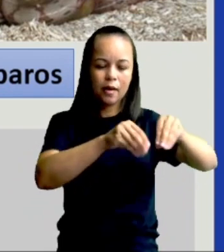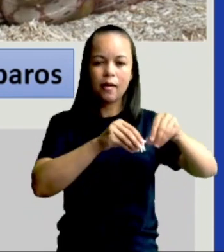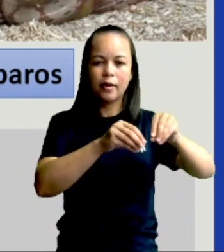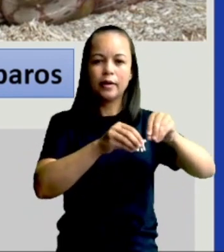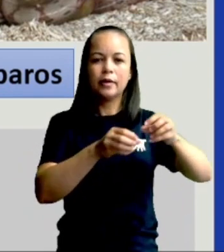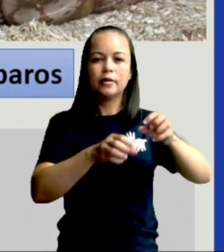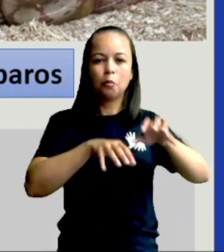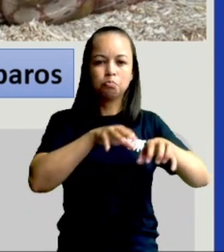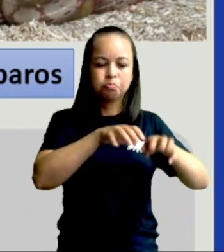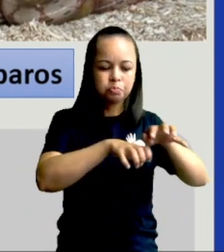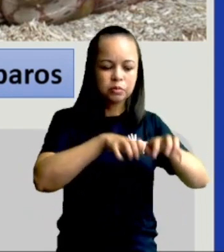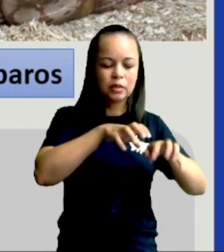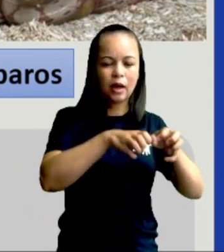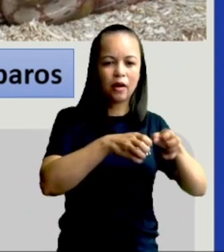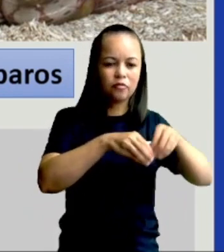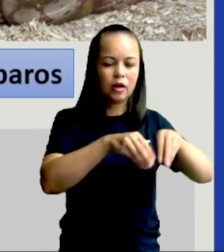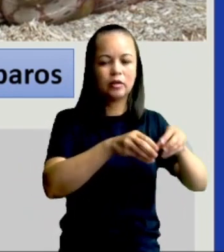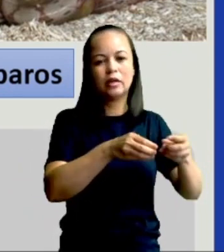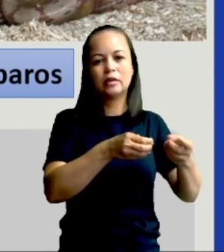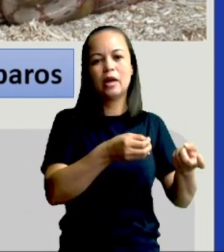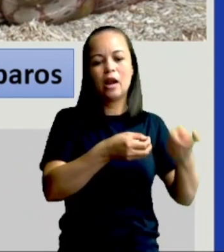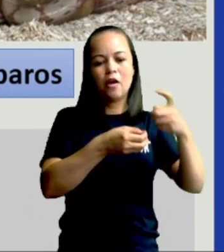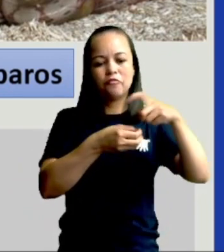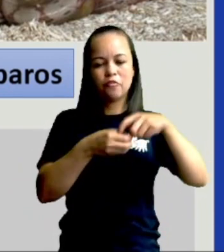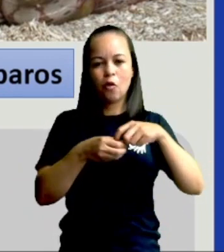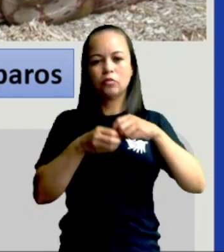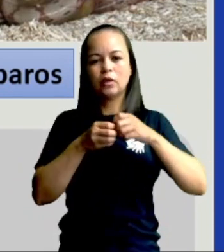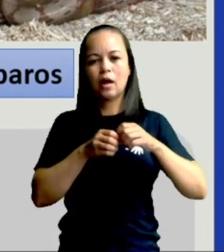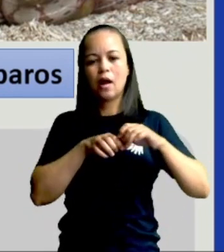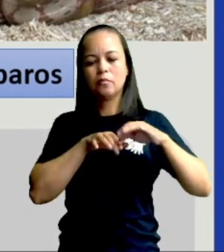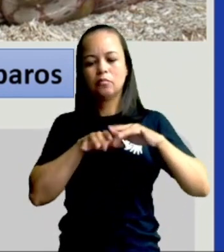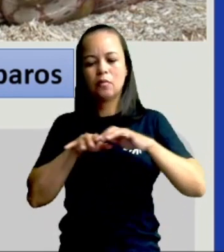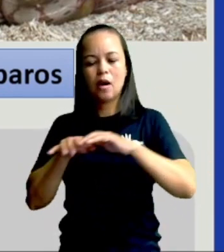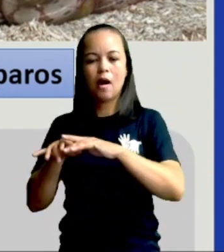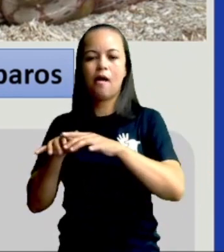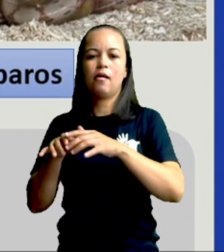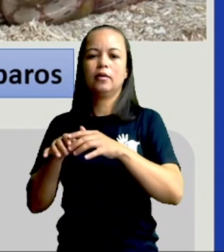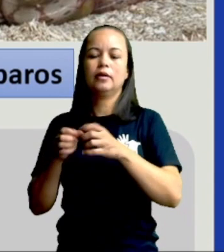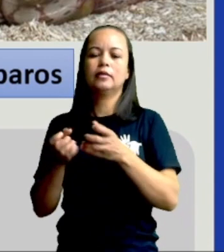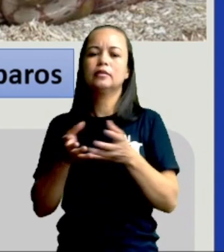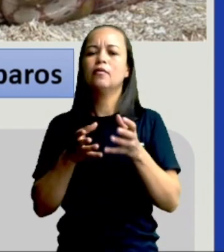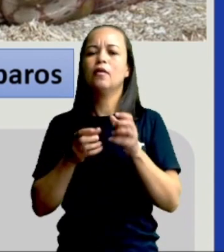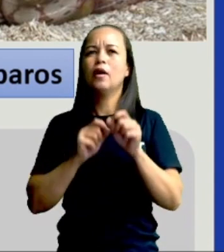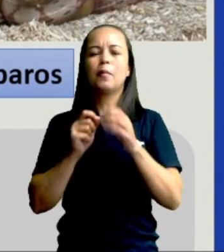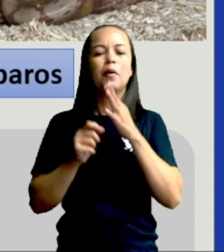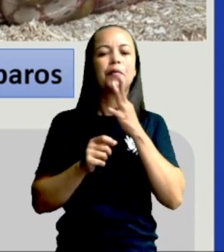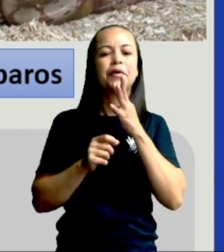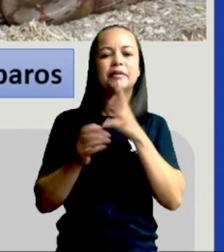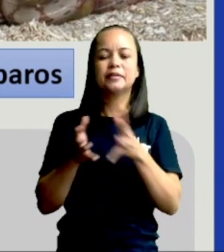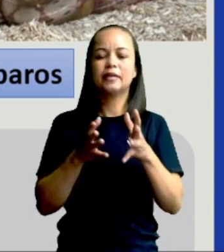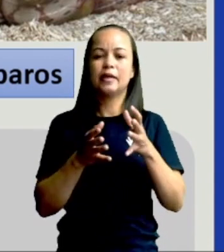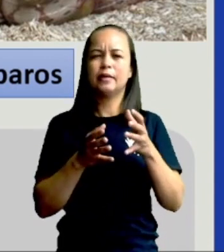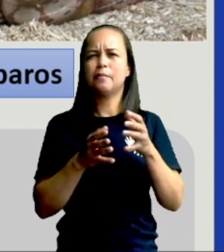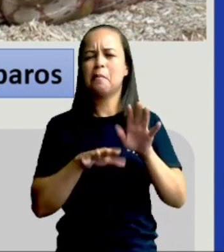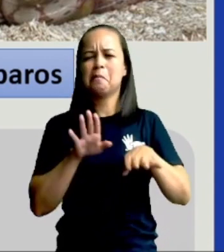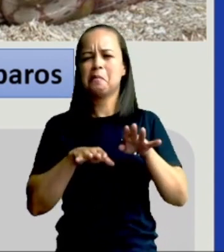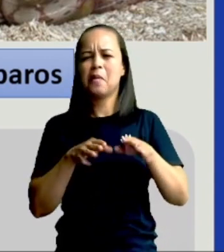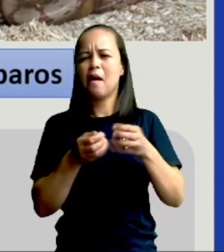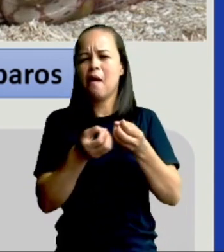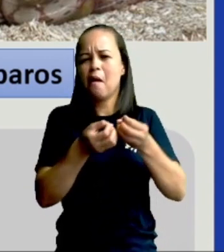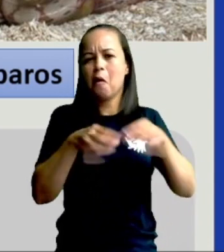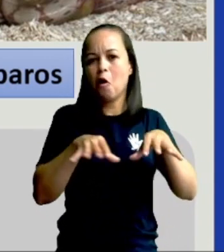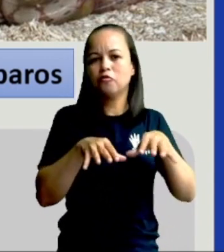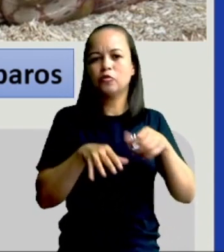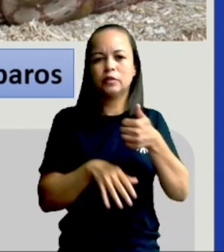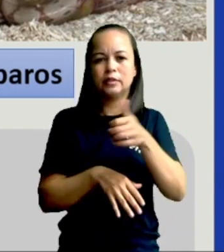Então, a tartaruga, quando nasce em uma praia, ela volta àquela mesma praia que nasceu para pôr seus ovos. Ela põe cerca de 100 ovos